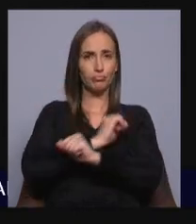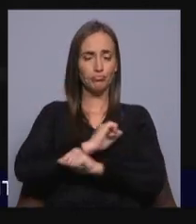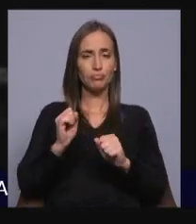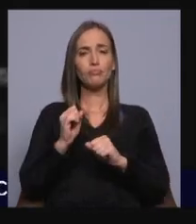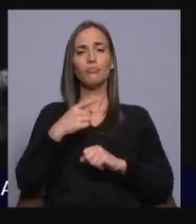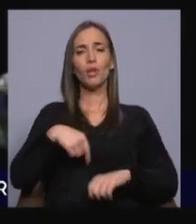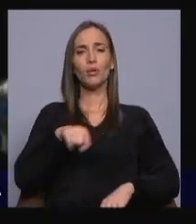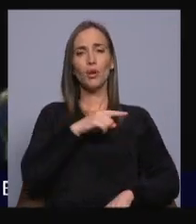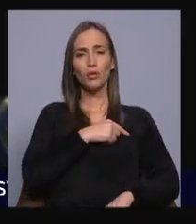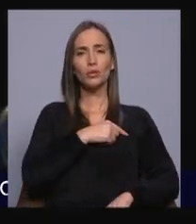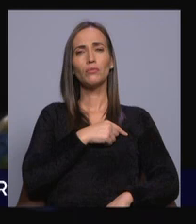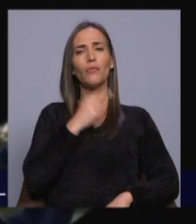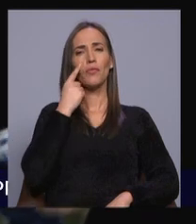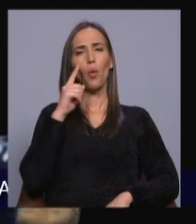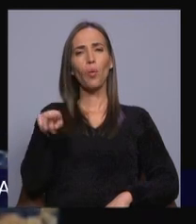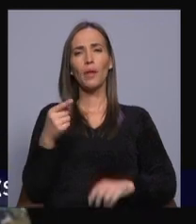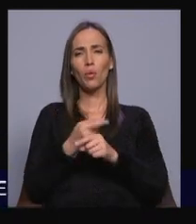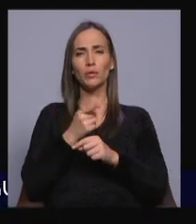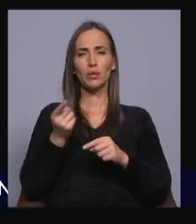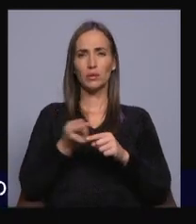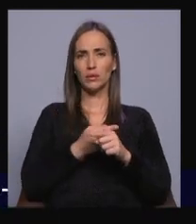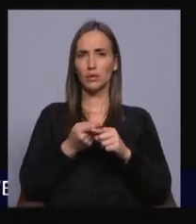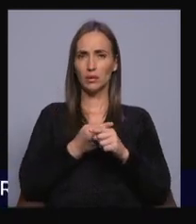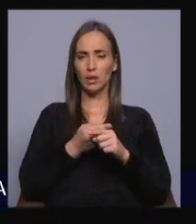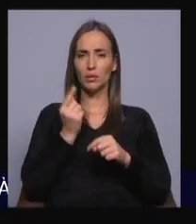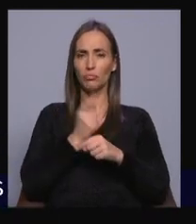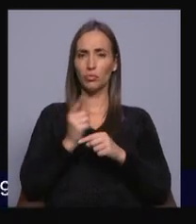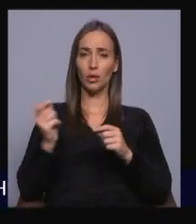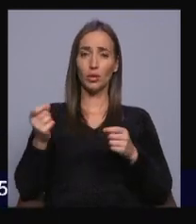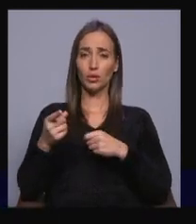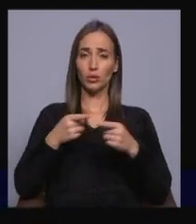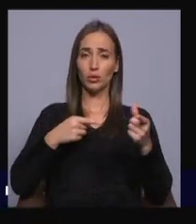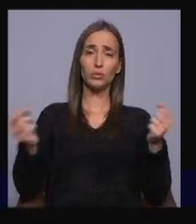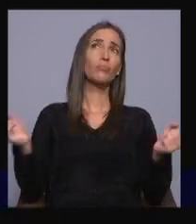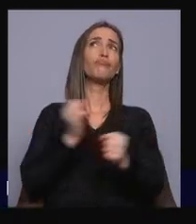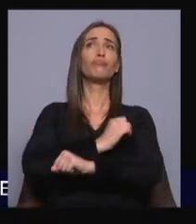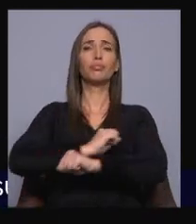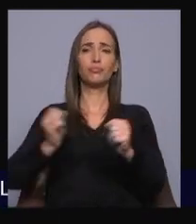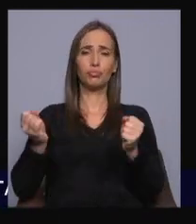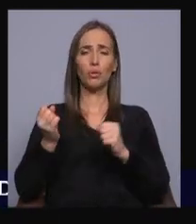situar outro aspecto interessante desta história. É que esta estrela que explodiu há